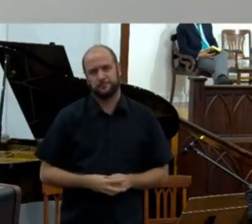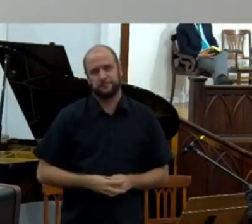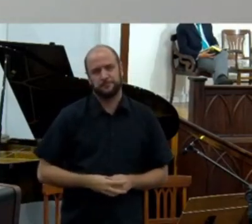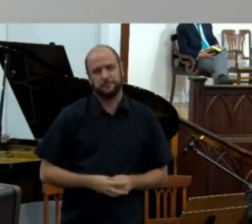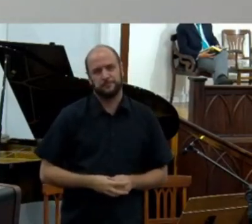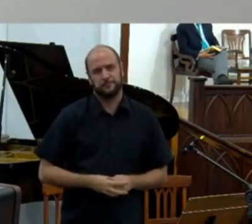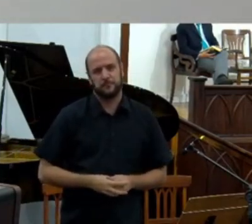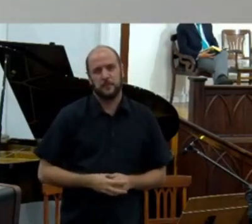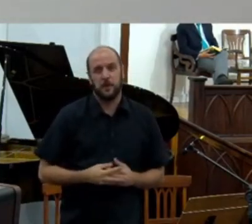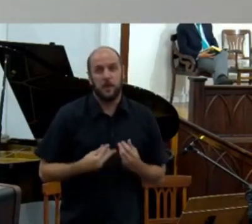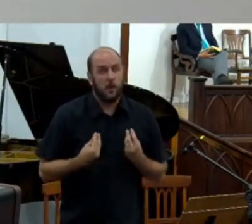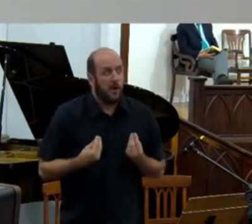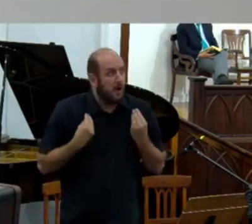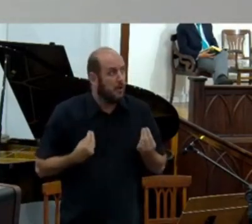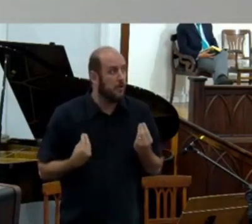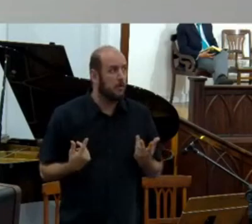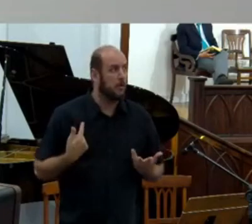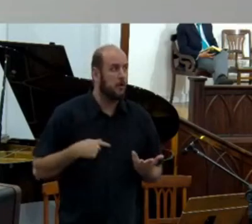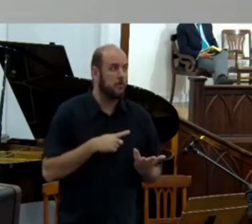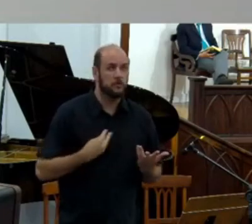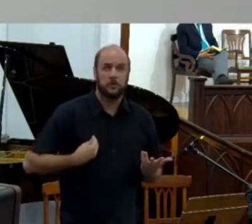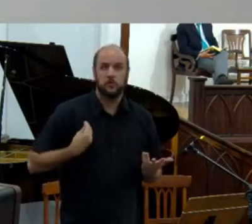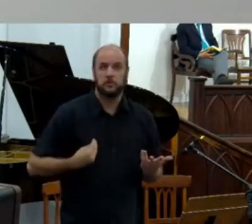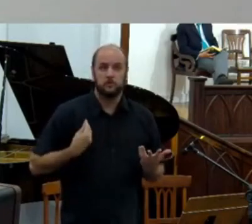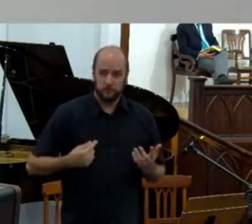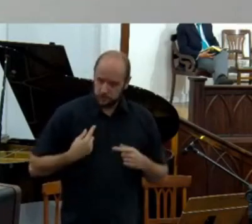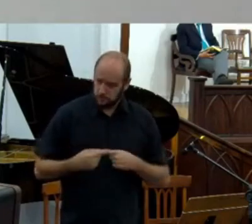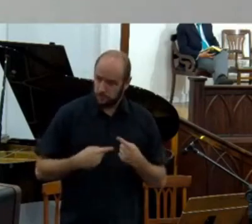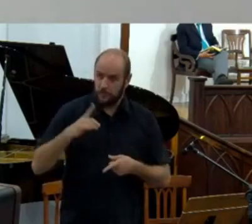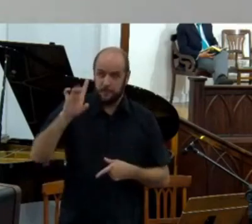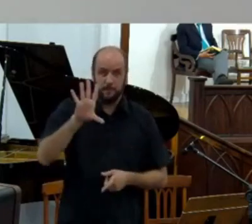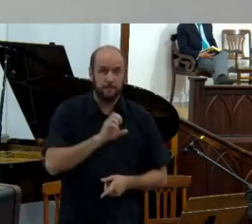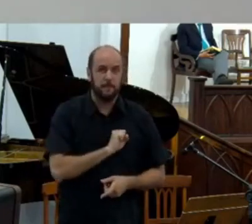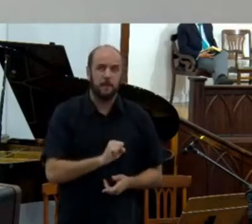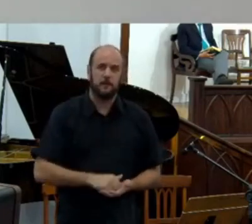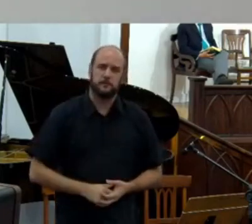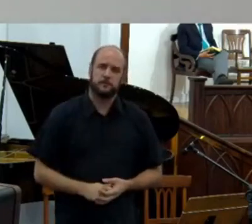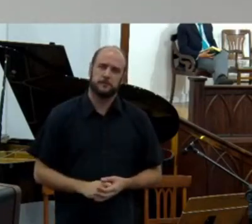Como nós podemos trilhar uma vida que agrada ao Senhor?